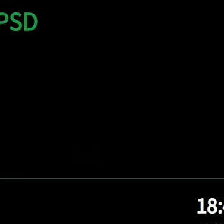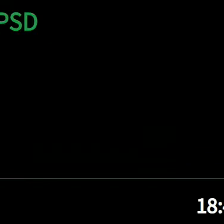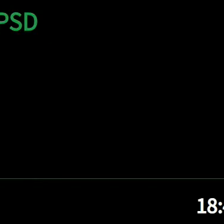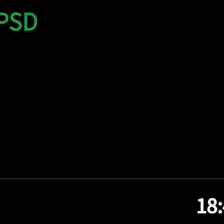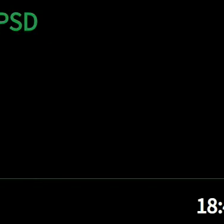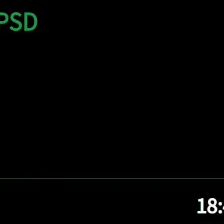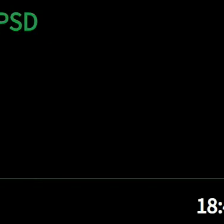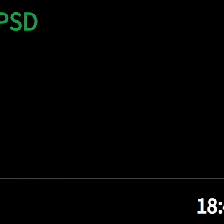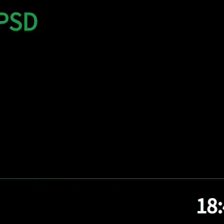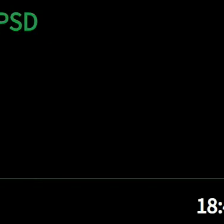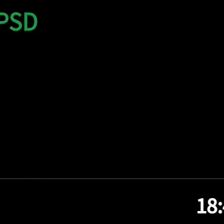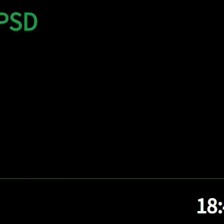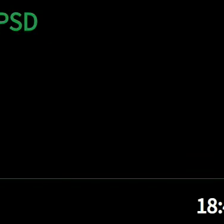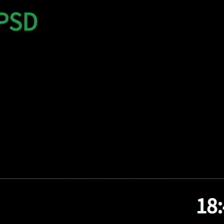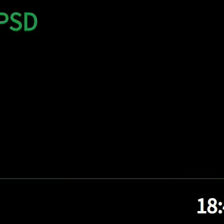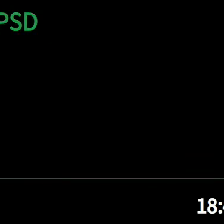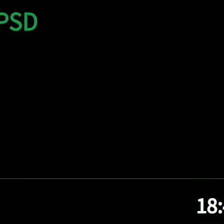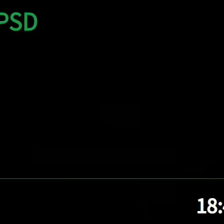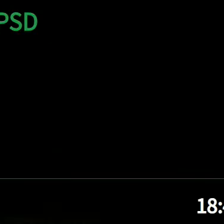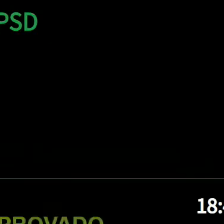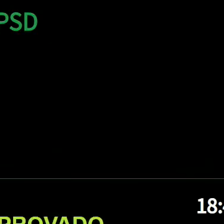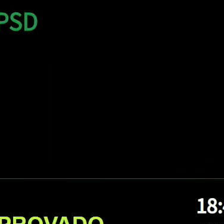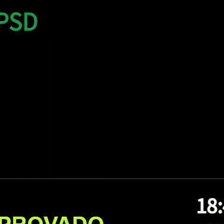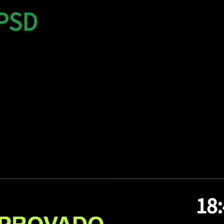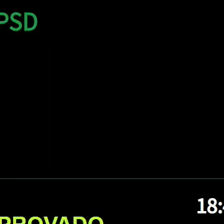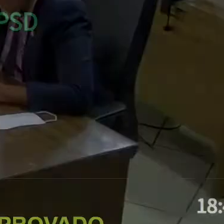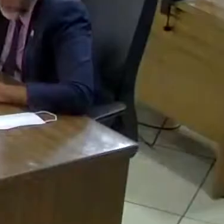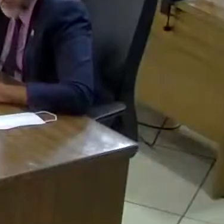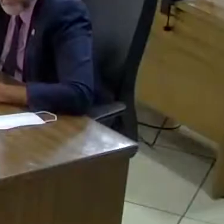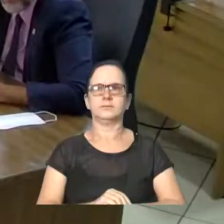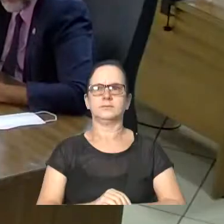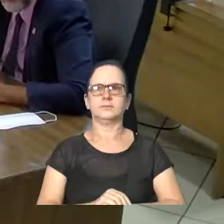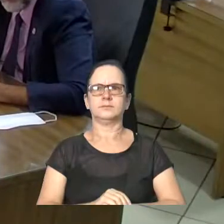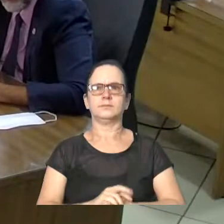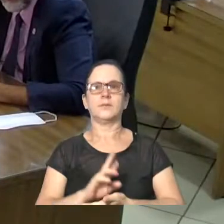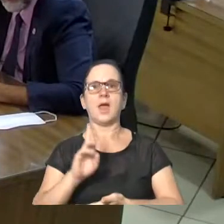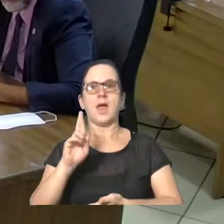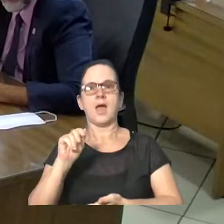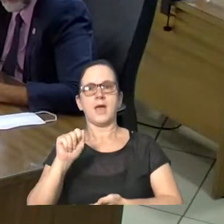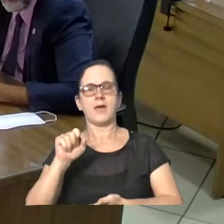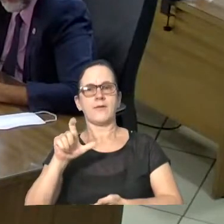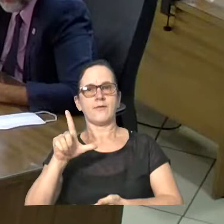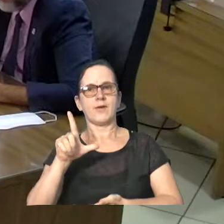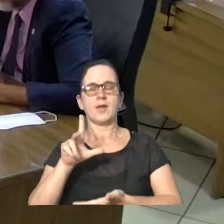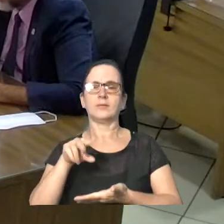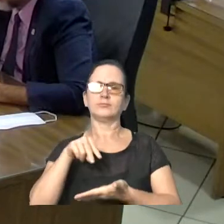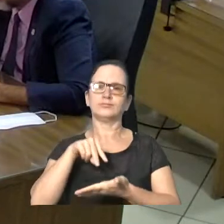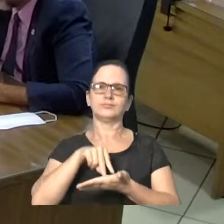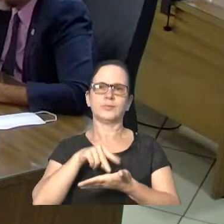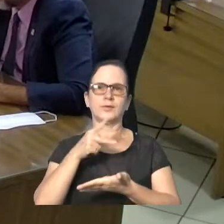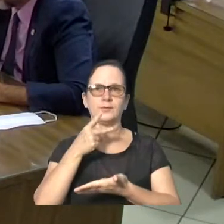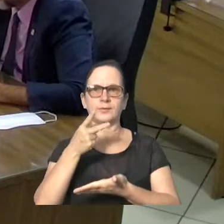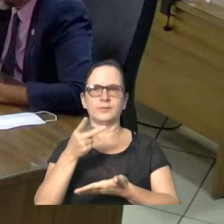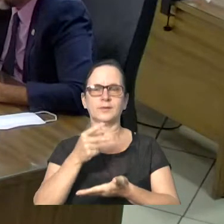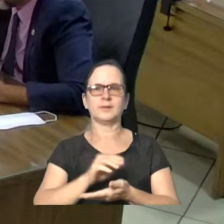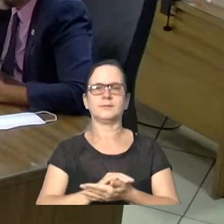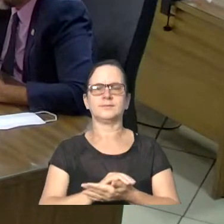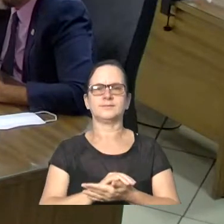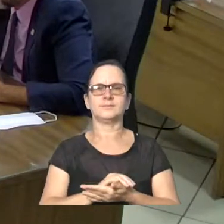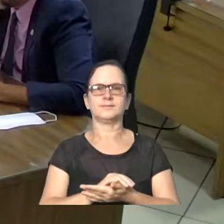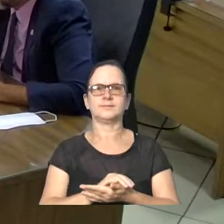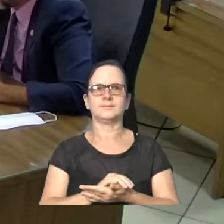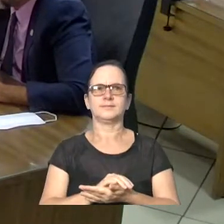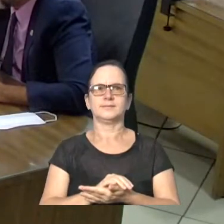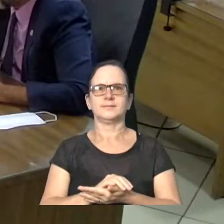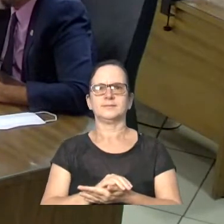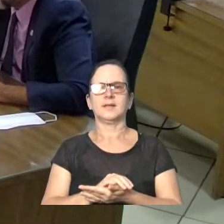Peço a palavra, senhor presidente. Com a palavra, vereador Rafael Tucla. Não ia falar nada, Sérgio, mas como você está sentado aí na presidência, eu vou ter que falar, não tem